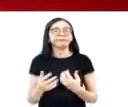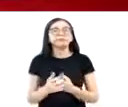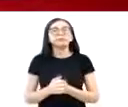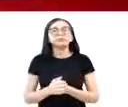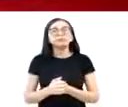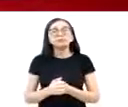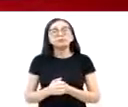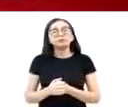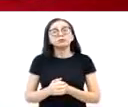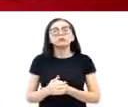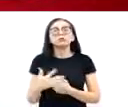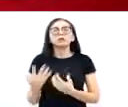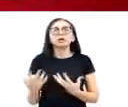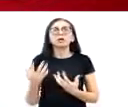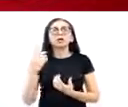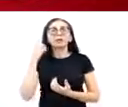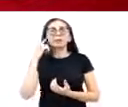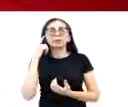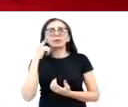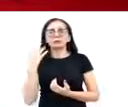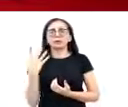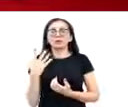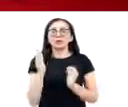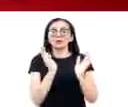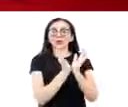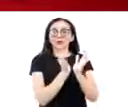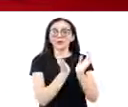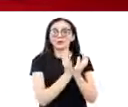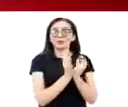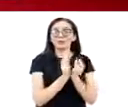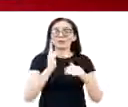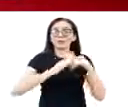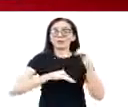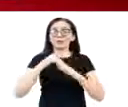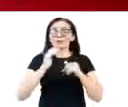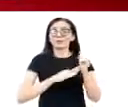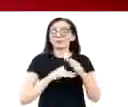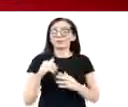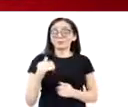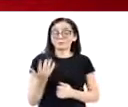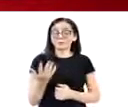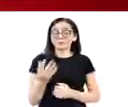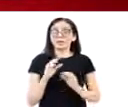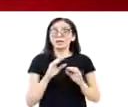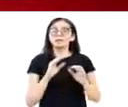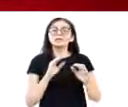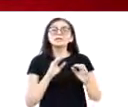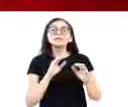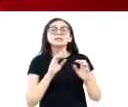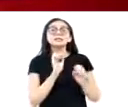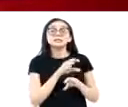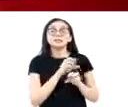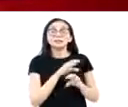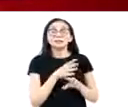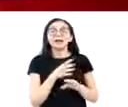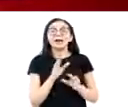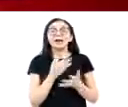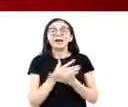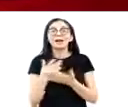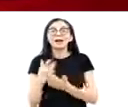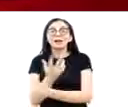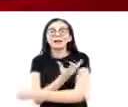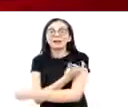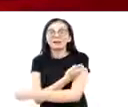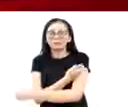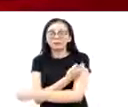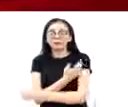daí, colocou-se o grupo dos profissionais da educação para a vacinação, como um elo de vontade